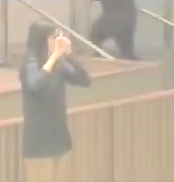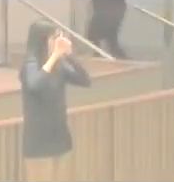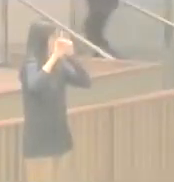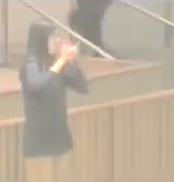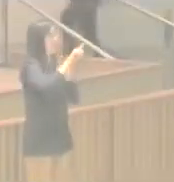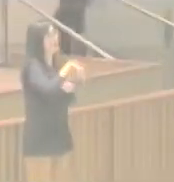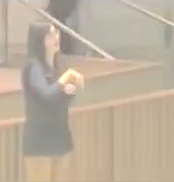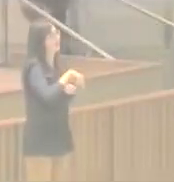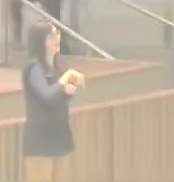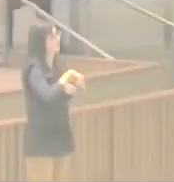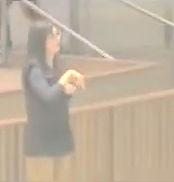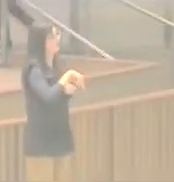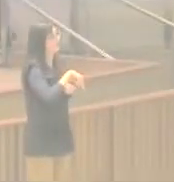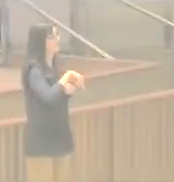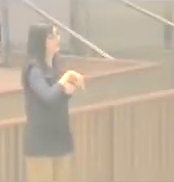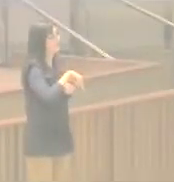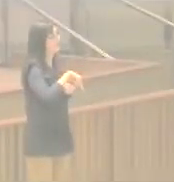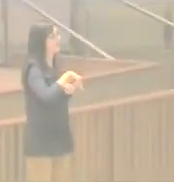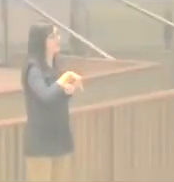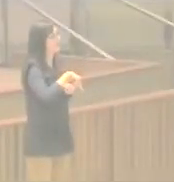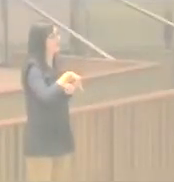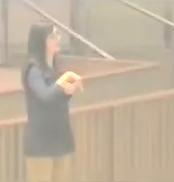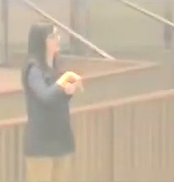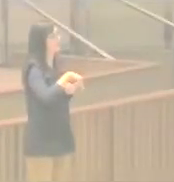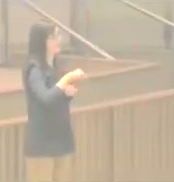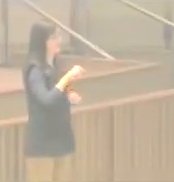uma ilusão de ser alguém